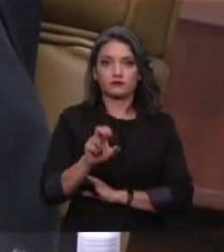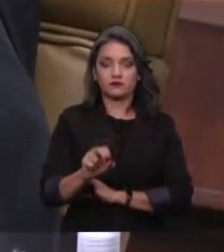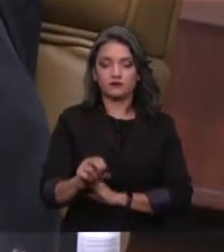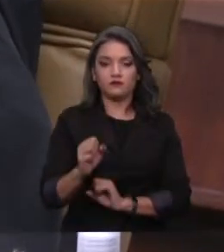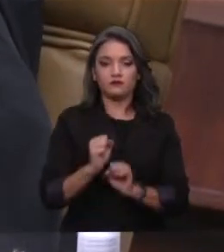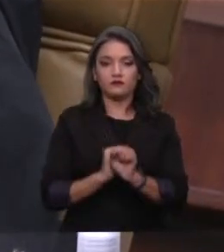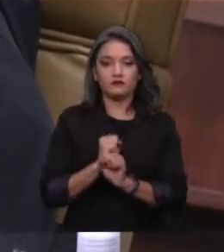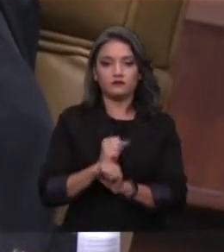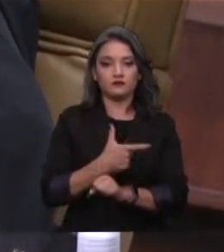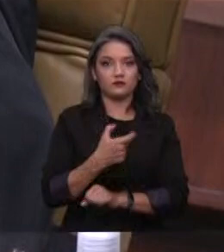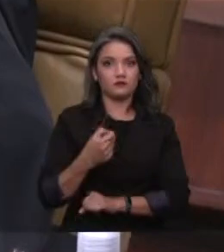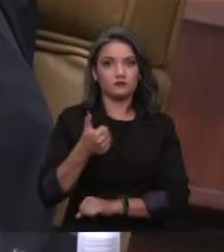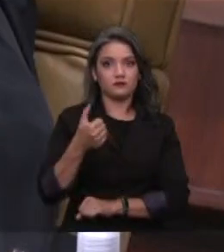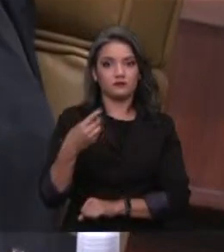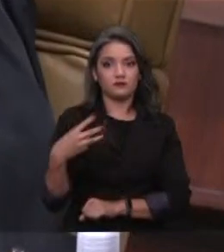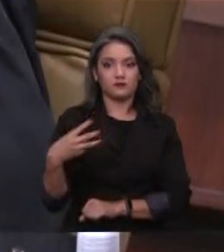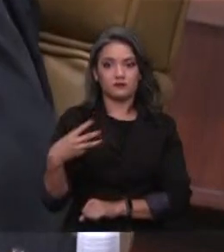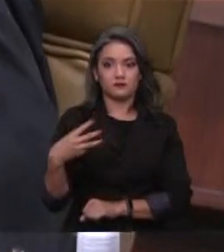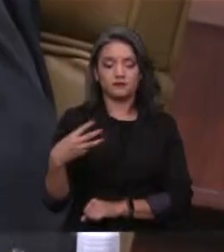2013.